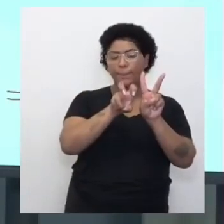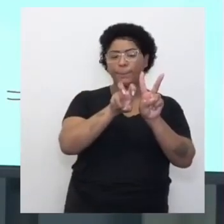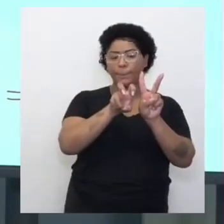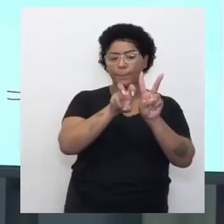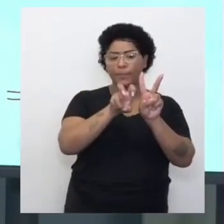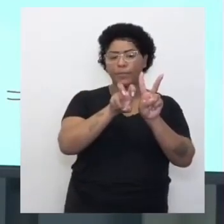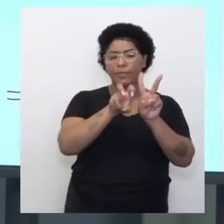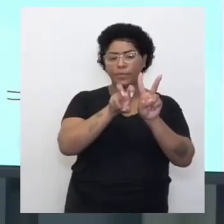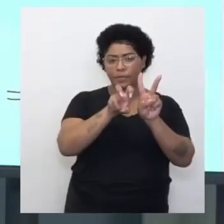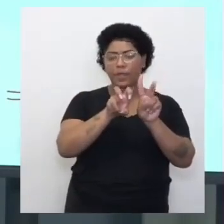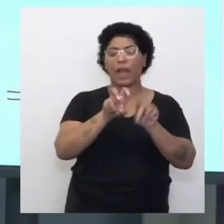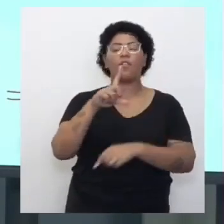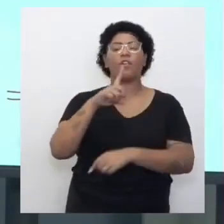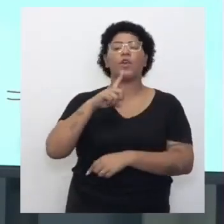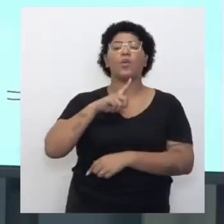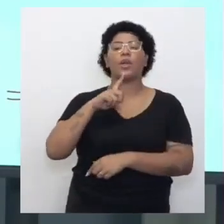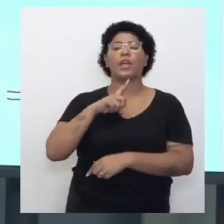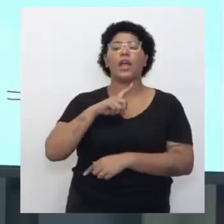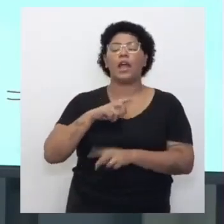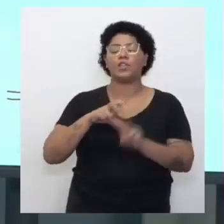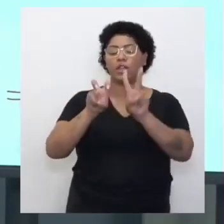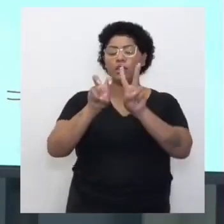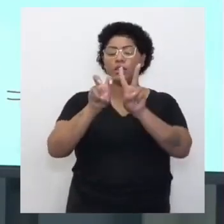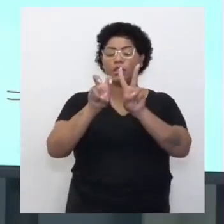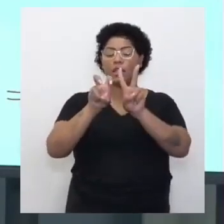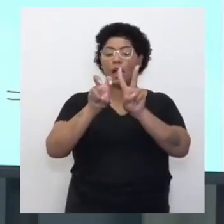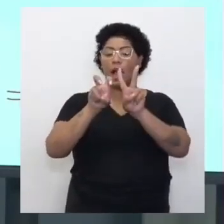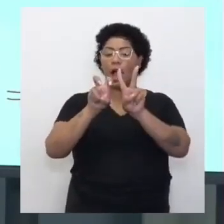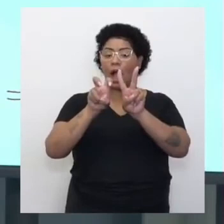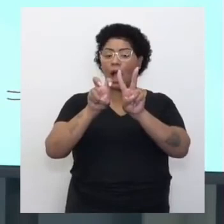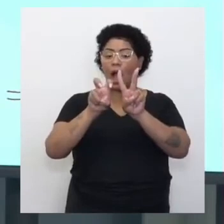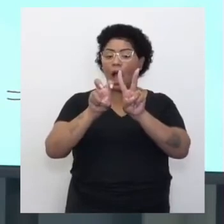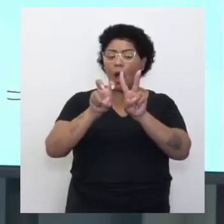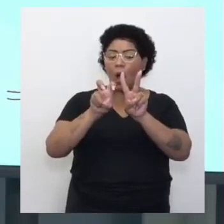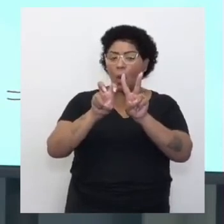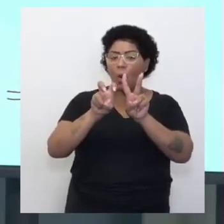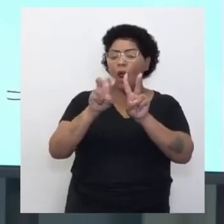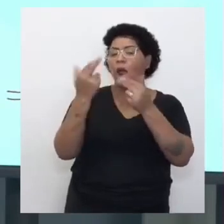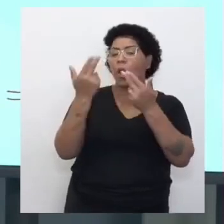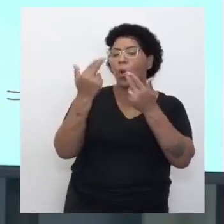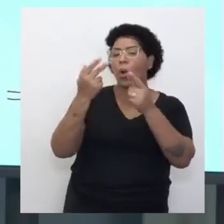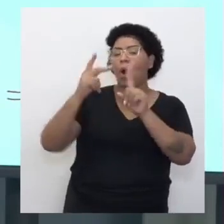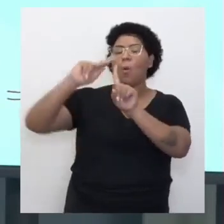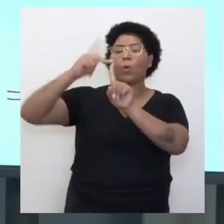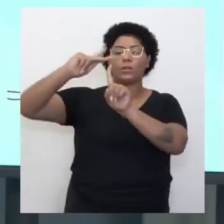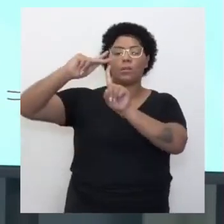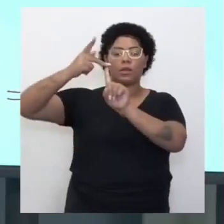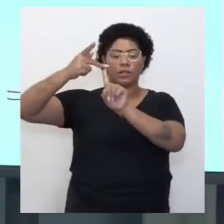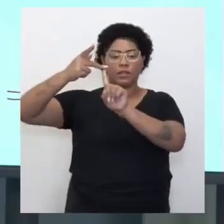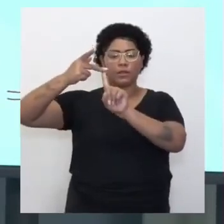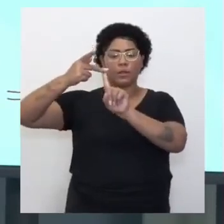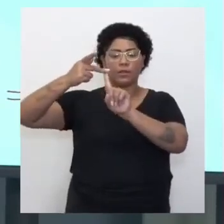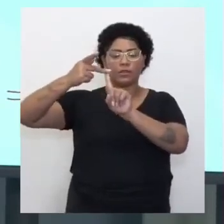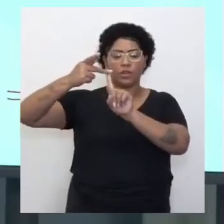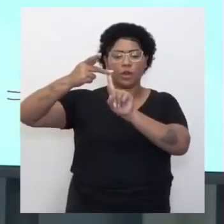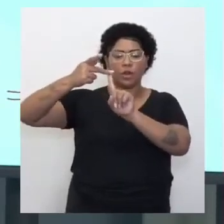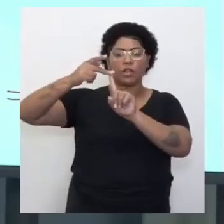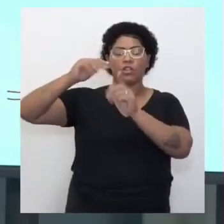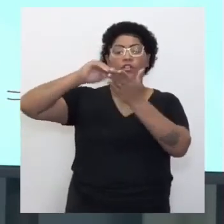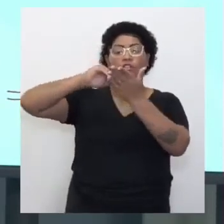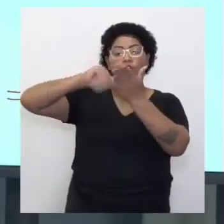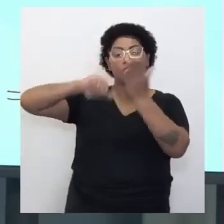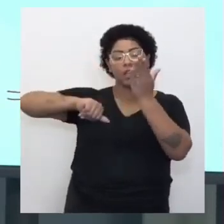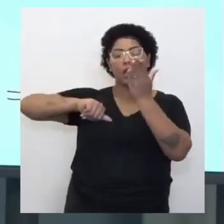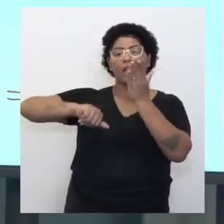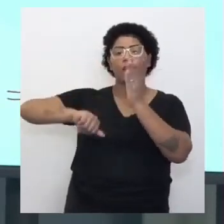5 ao quadrado. Por quê? Índice da raiz igual expoente, simplifica, sobra